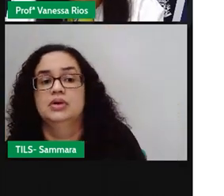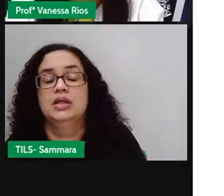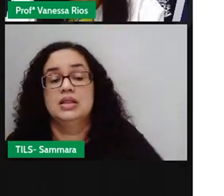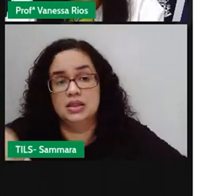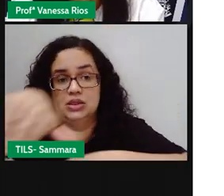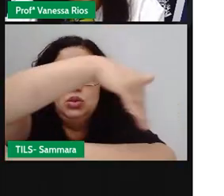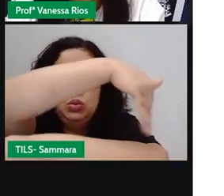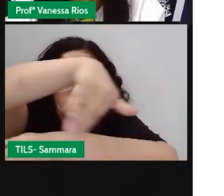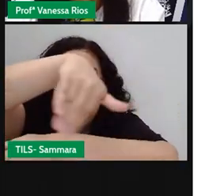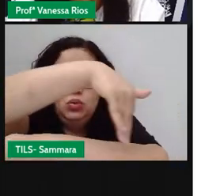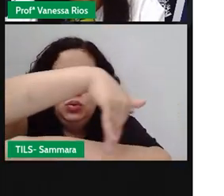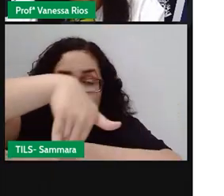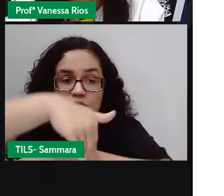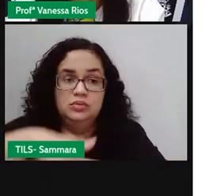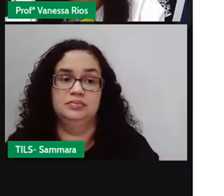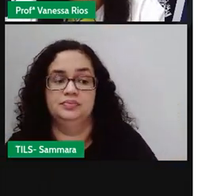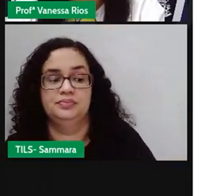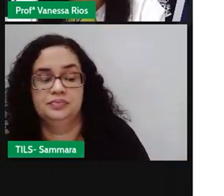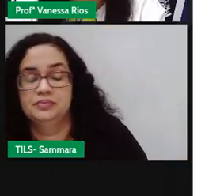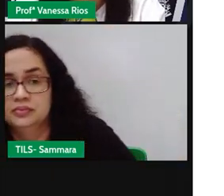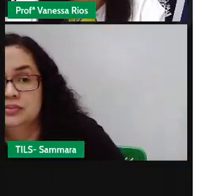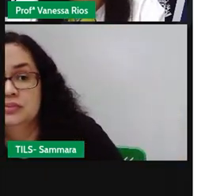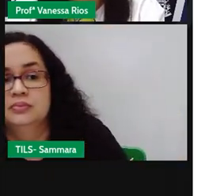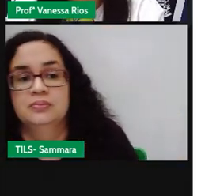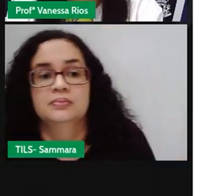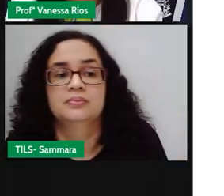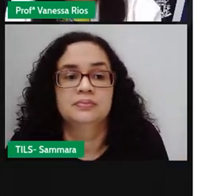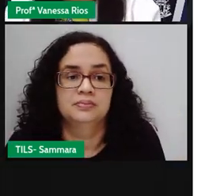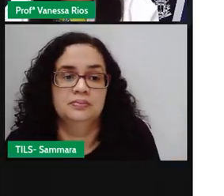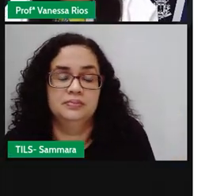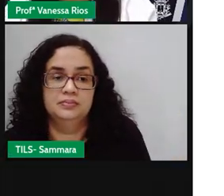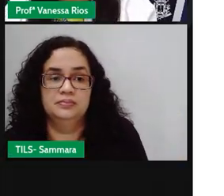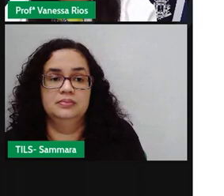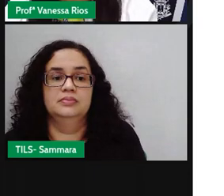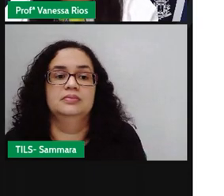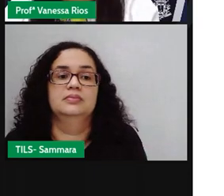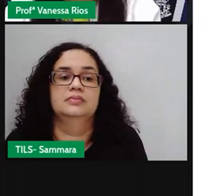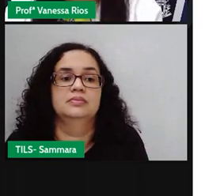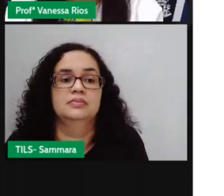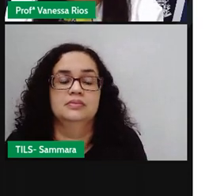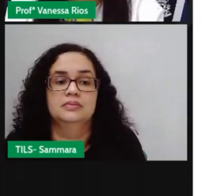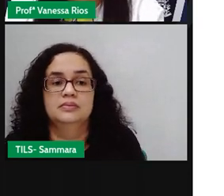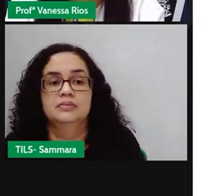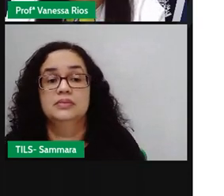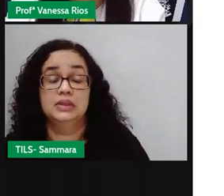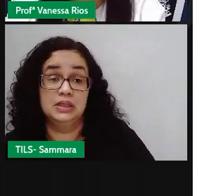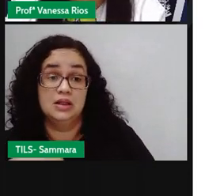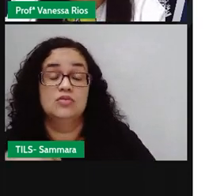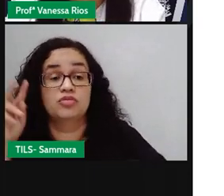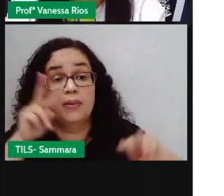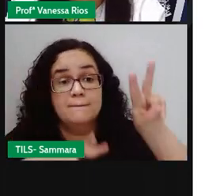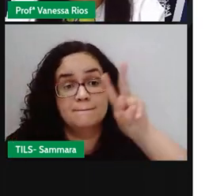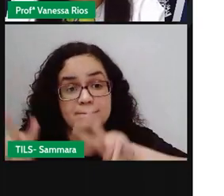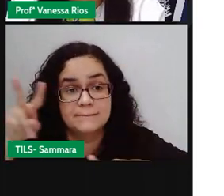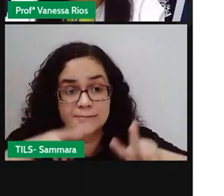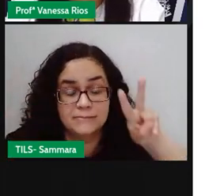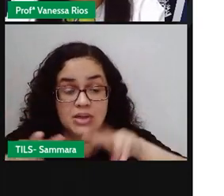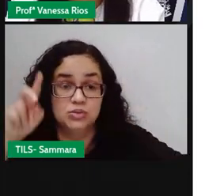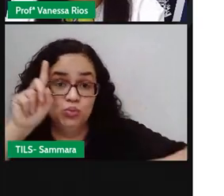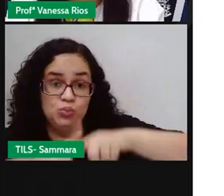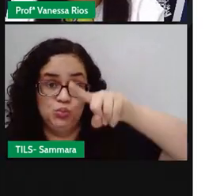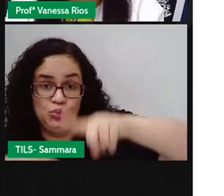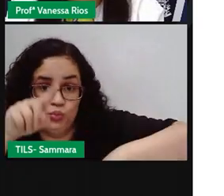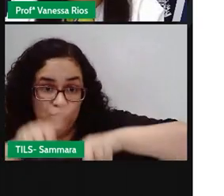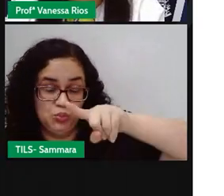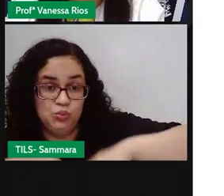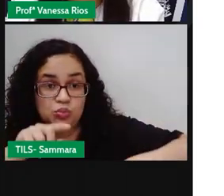na rua, na pavimentação da rua aí, nas calçadas, na praça. Então, a gente observa aí que os